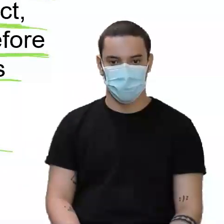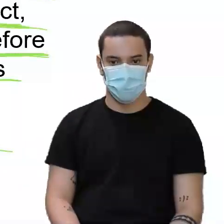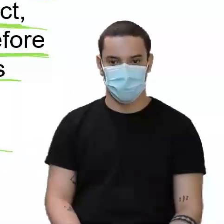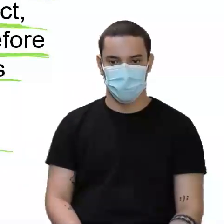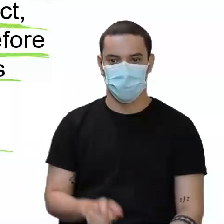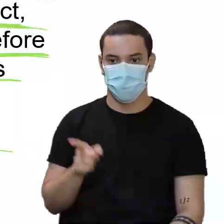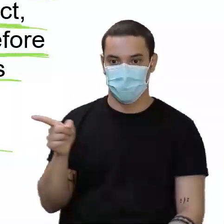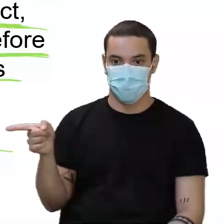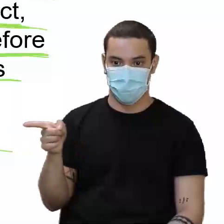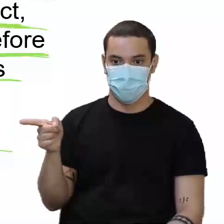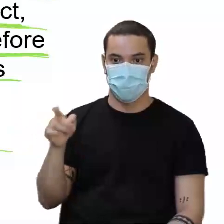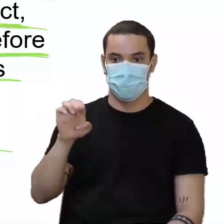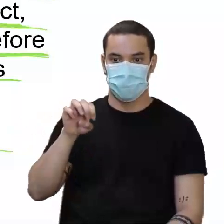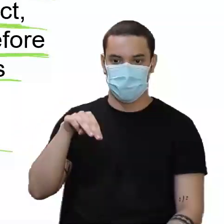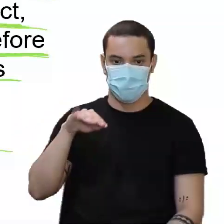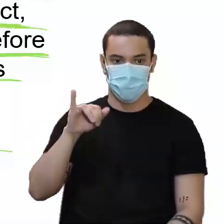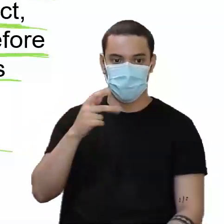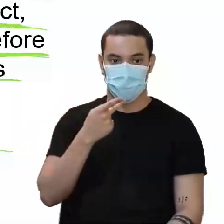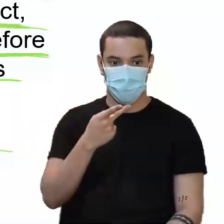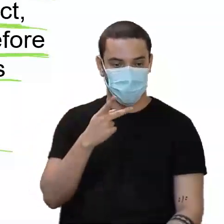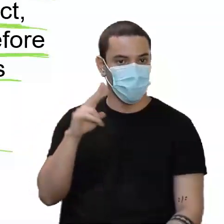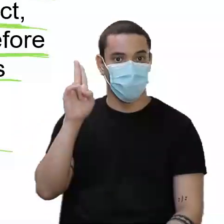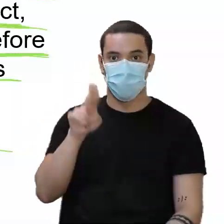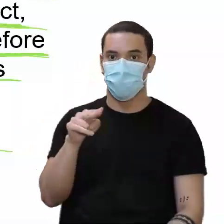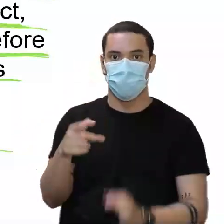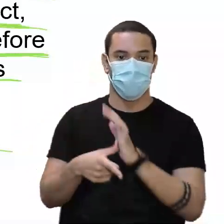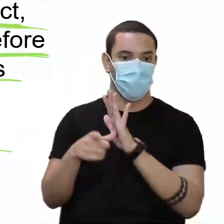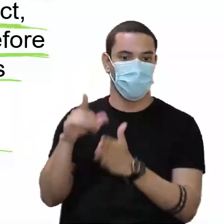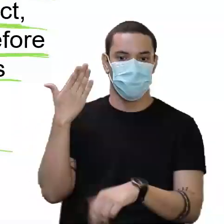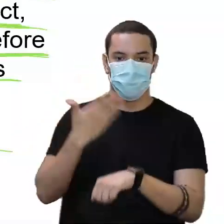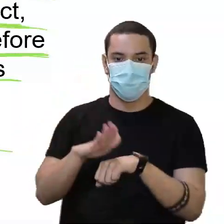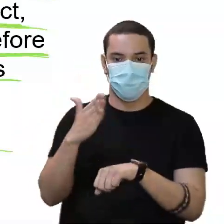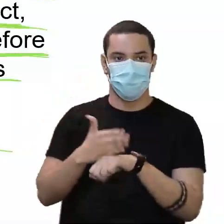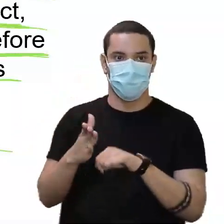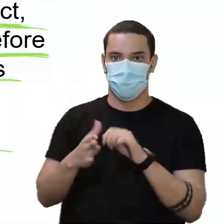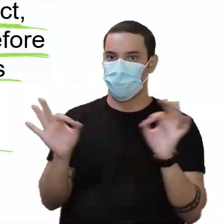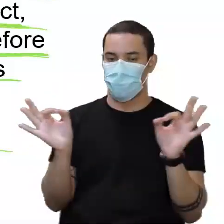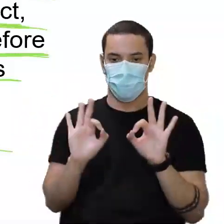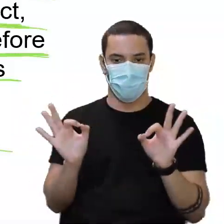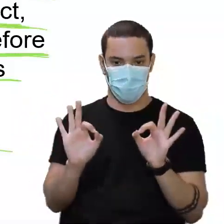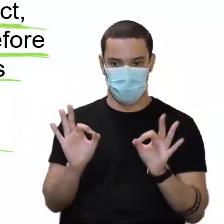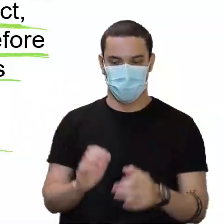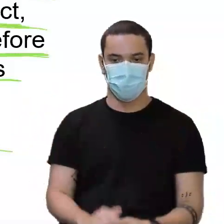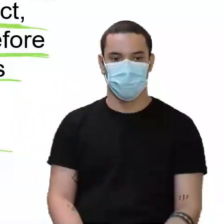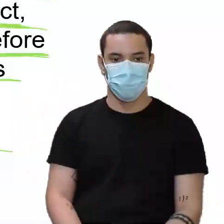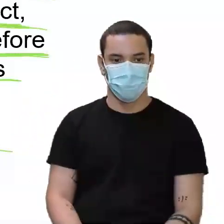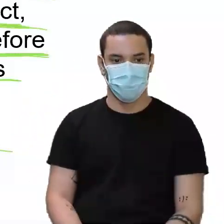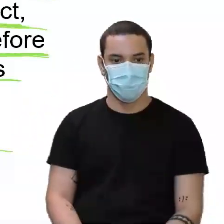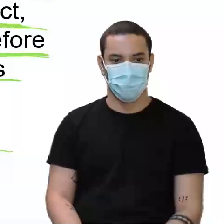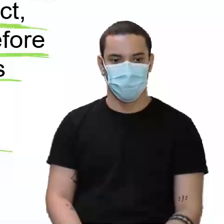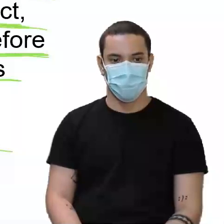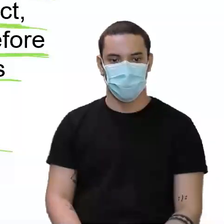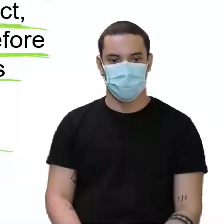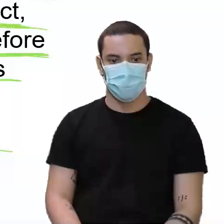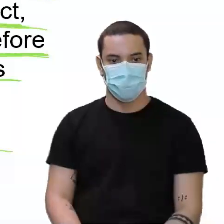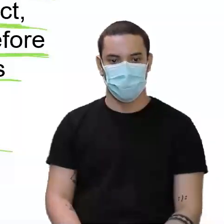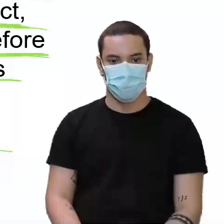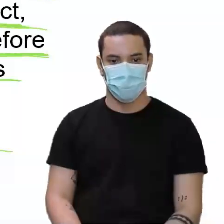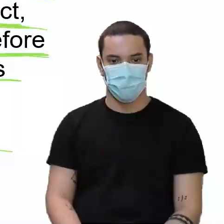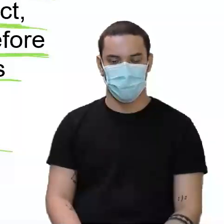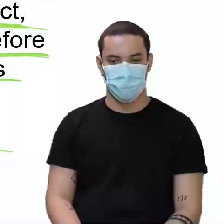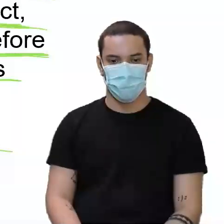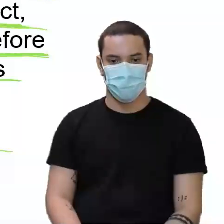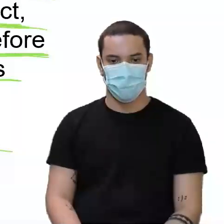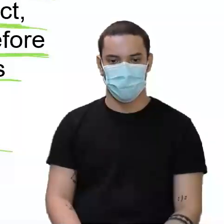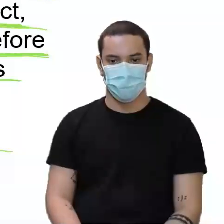Emily disse que ela nunca tinha praticado bastante antes. She was glad they had